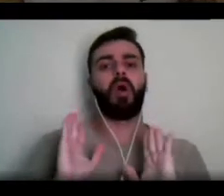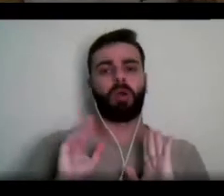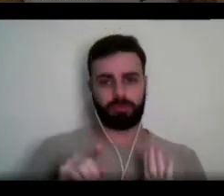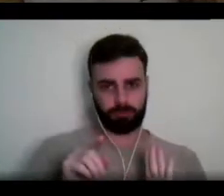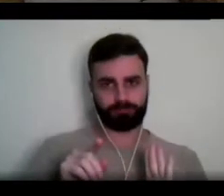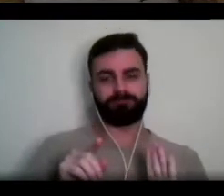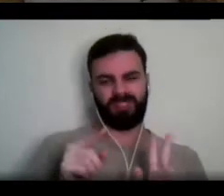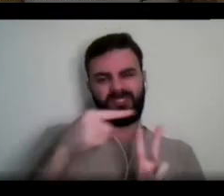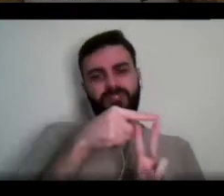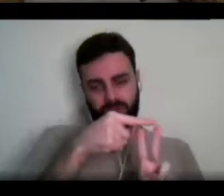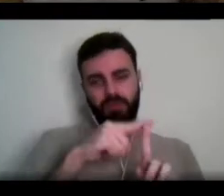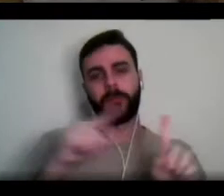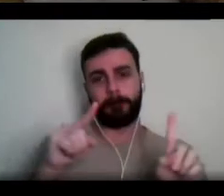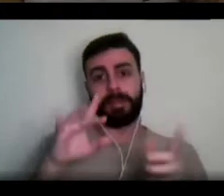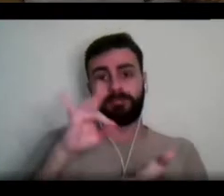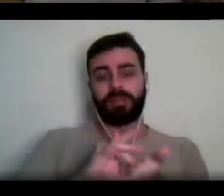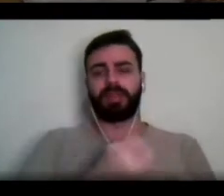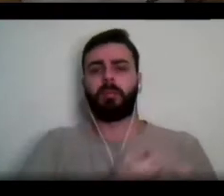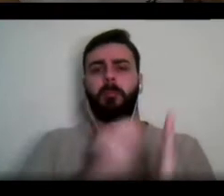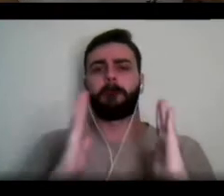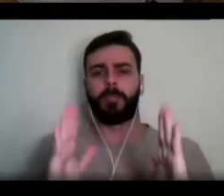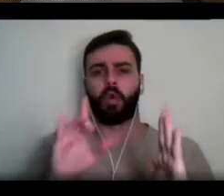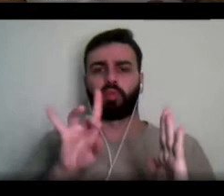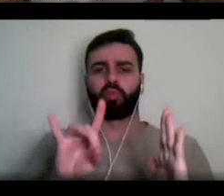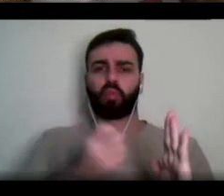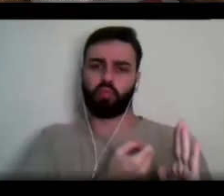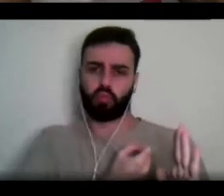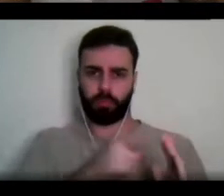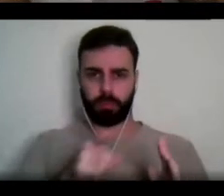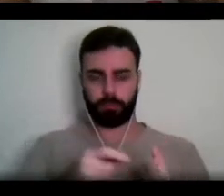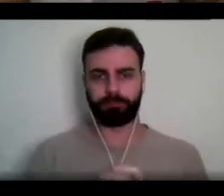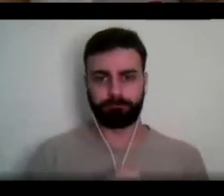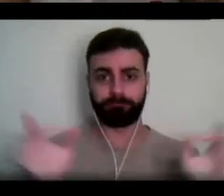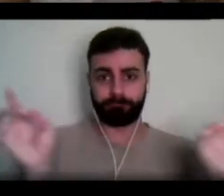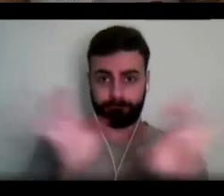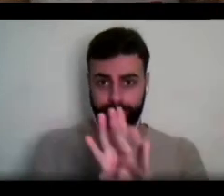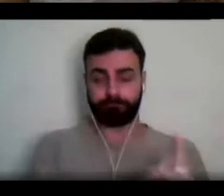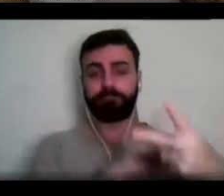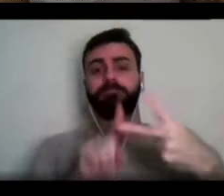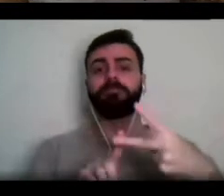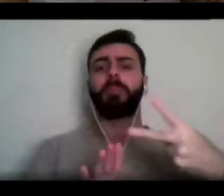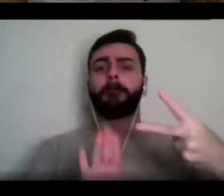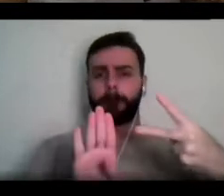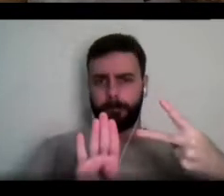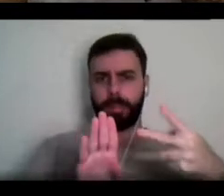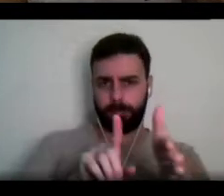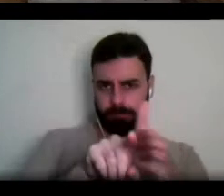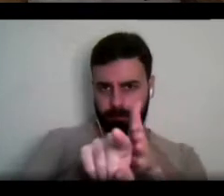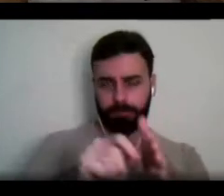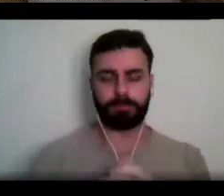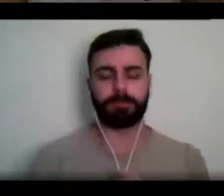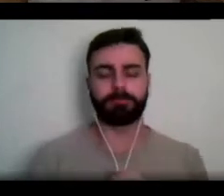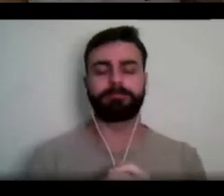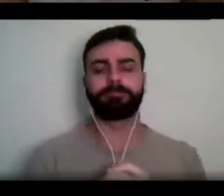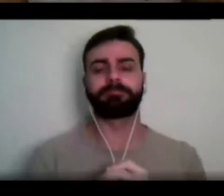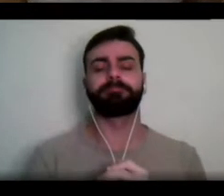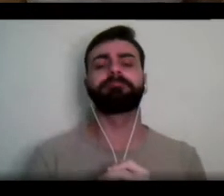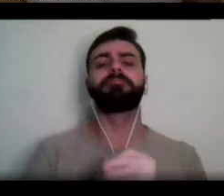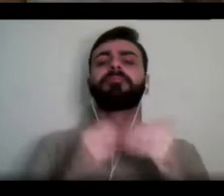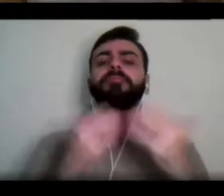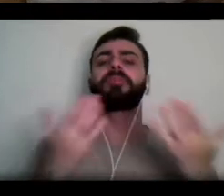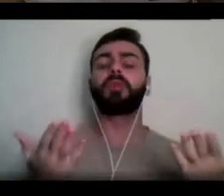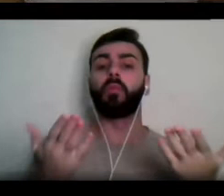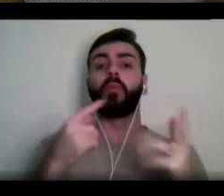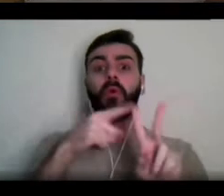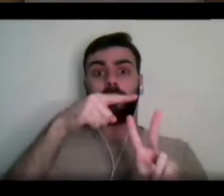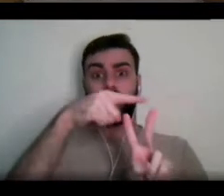1,25 metros por segundo. Então, esse é o módulo do vetor velocidade média para a ida. Na